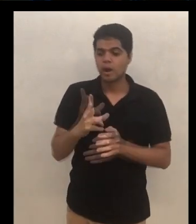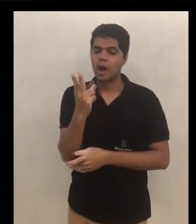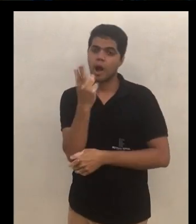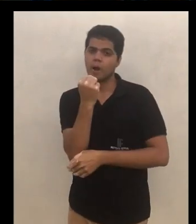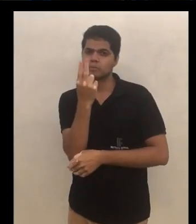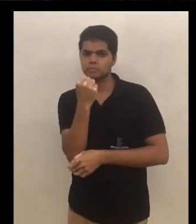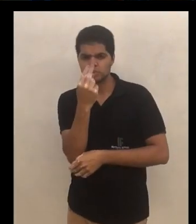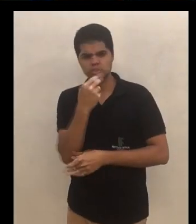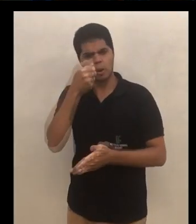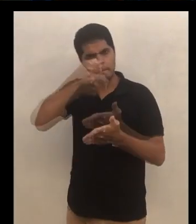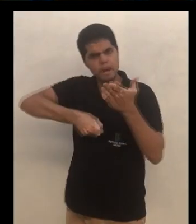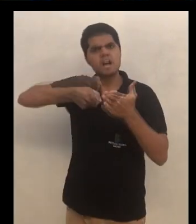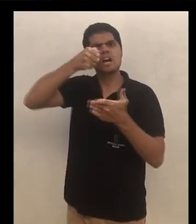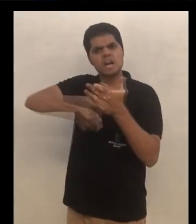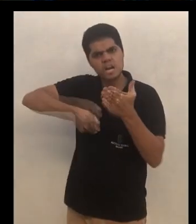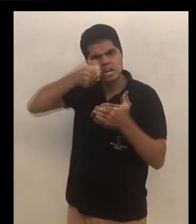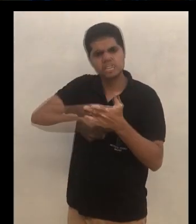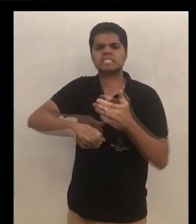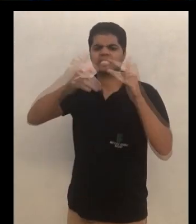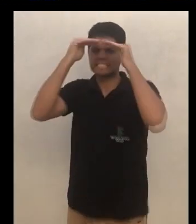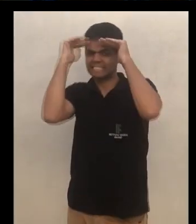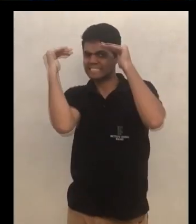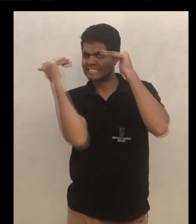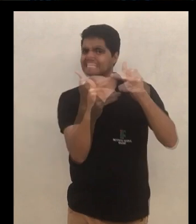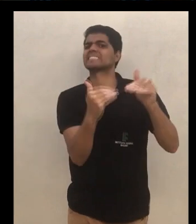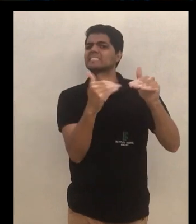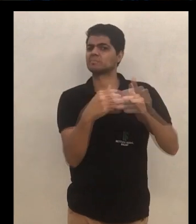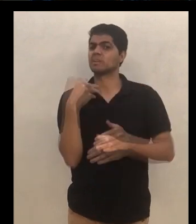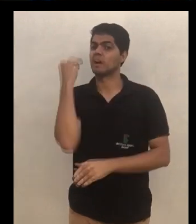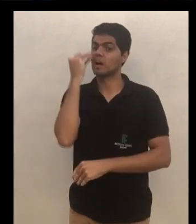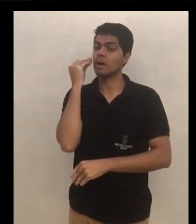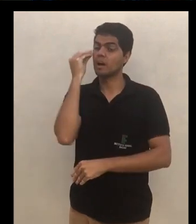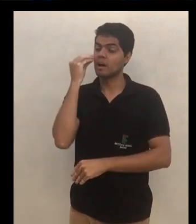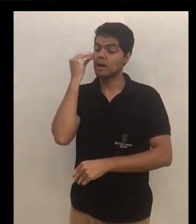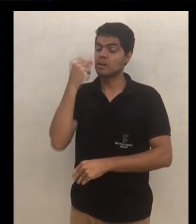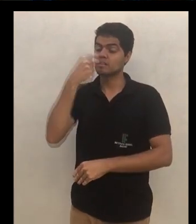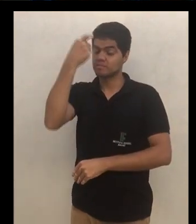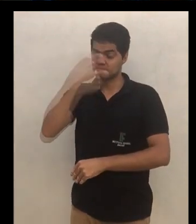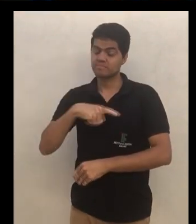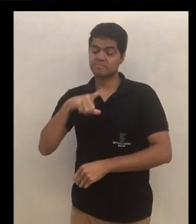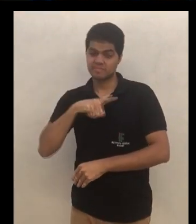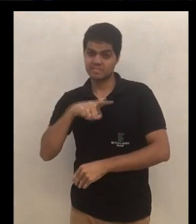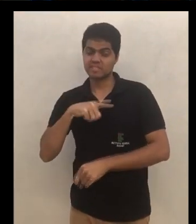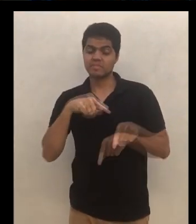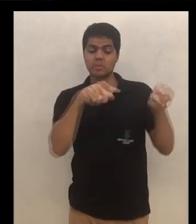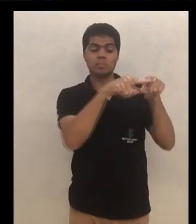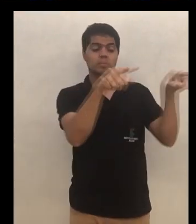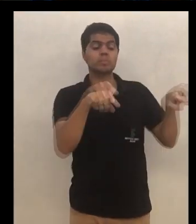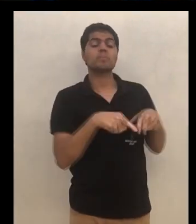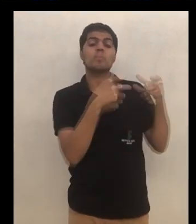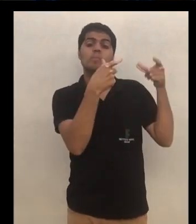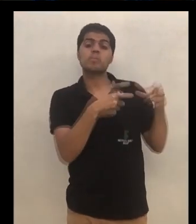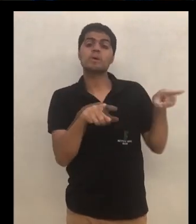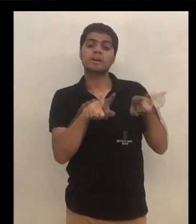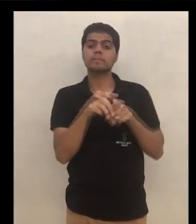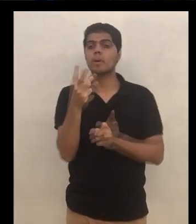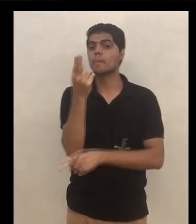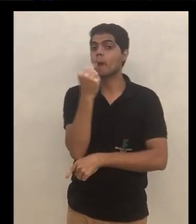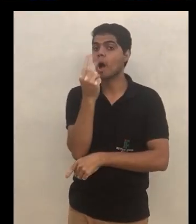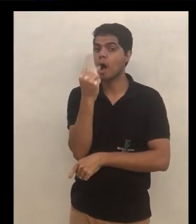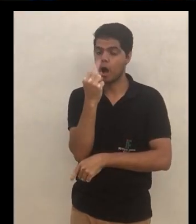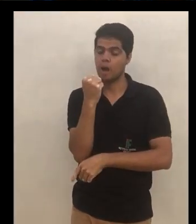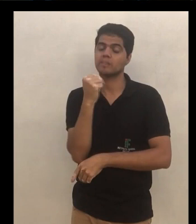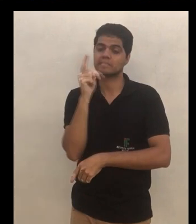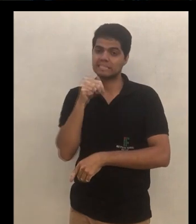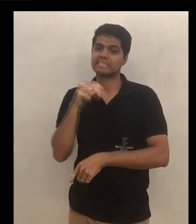muito, gente. Pela minha experiência, o que mais pega é a questão do piquete e a questão da nutrição.